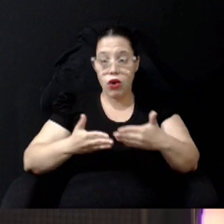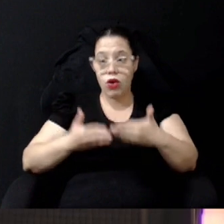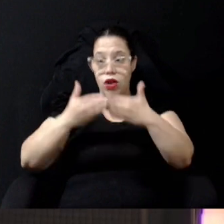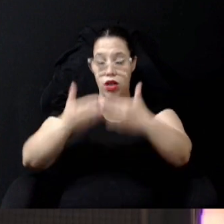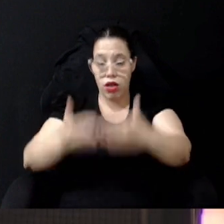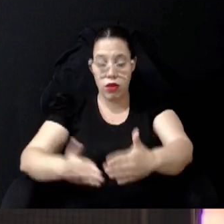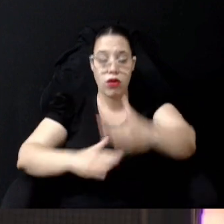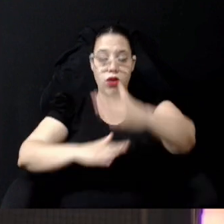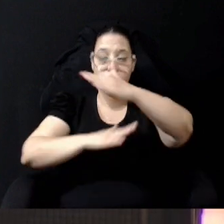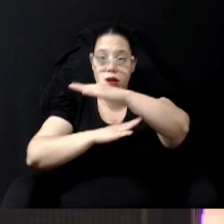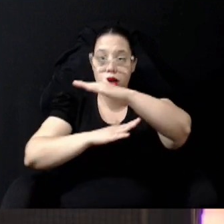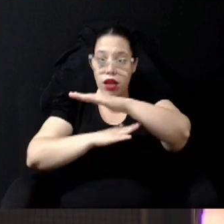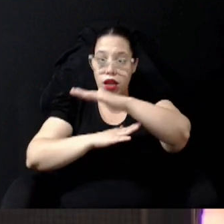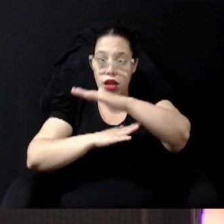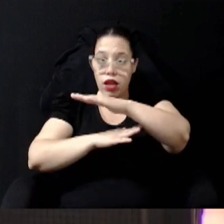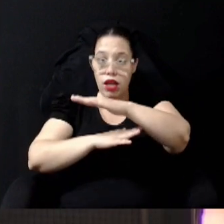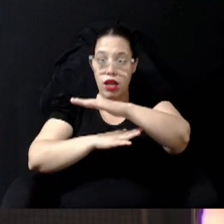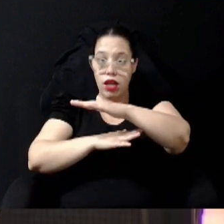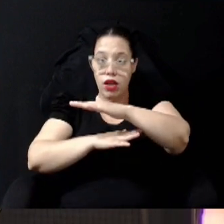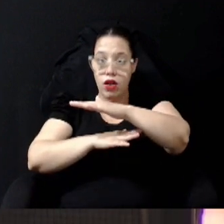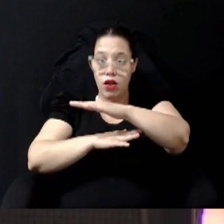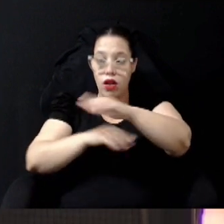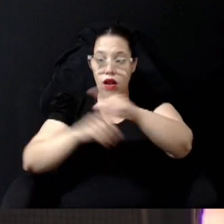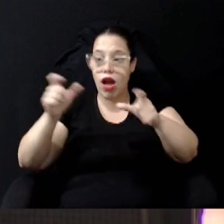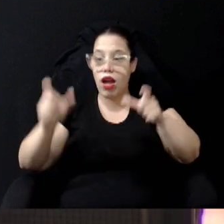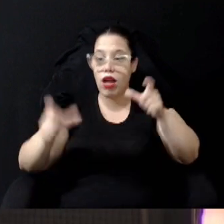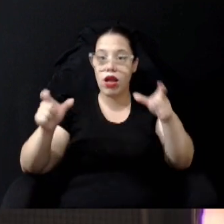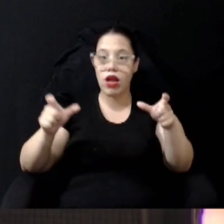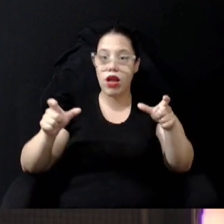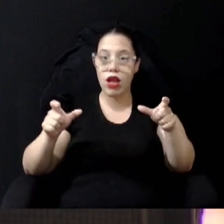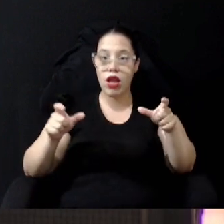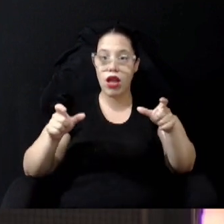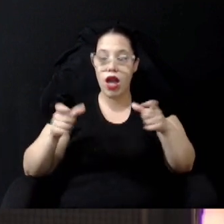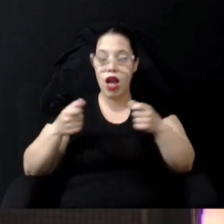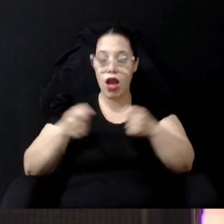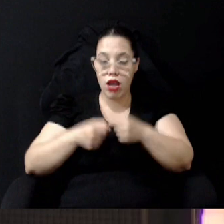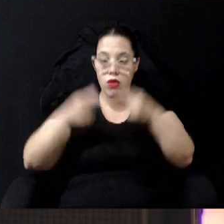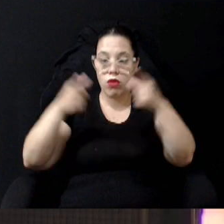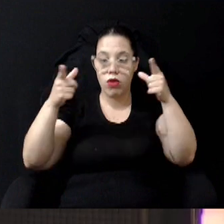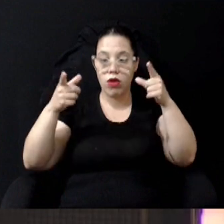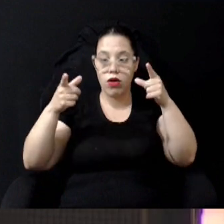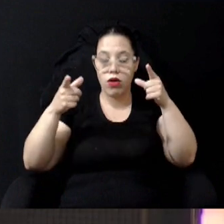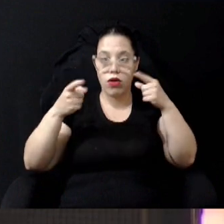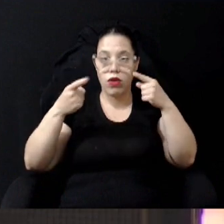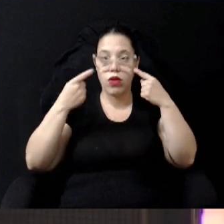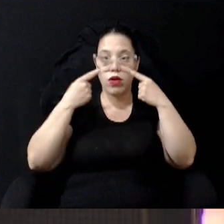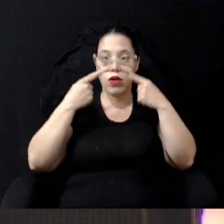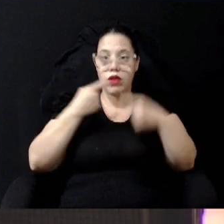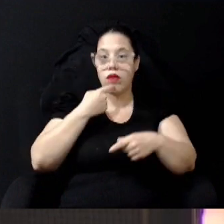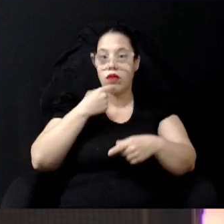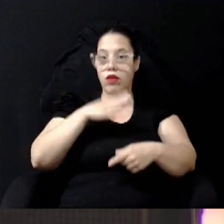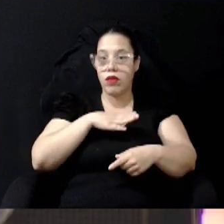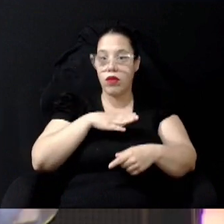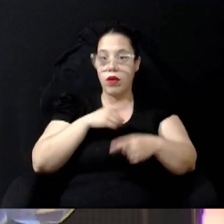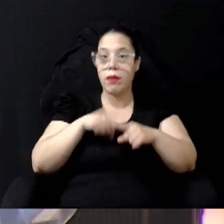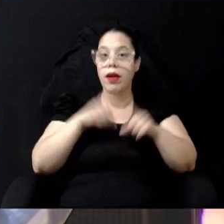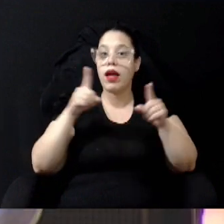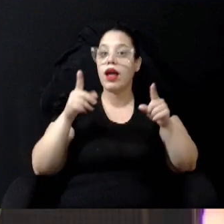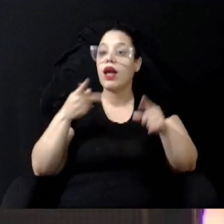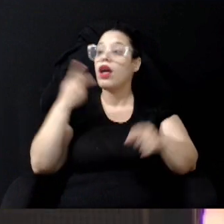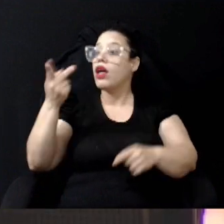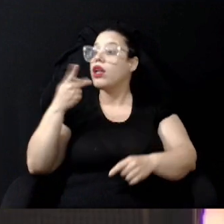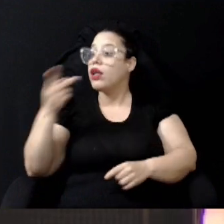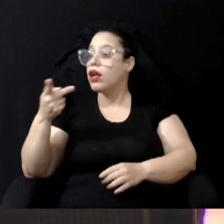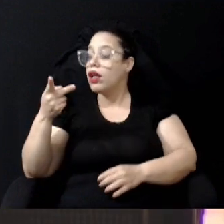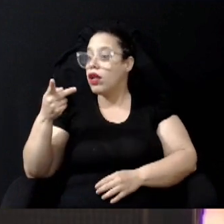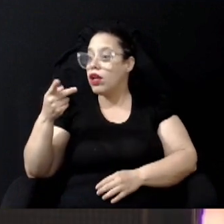Câmara às figuras expoentes da cidade de Campinas. Mas eu quero dizer que eu trouxe